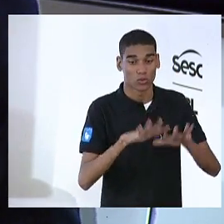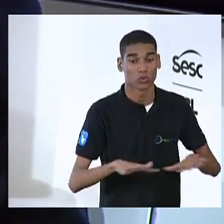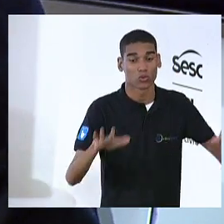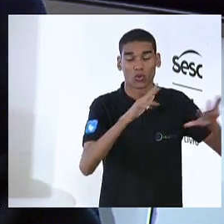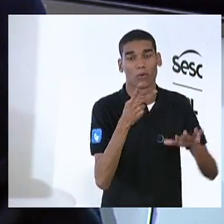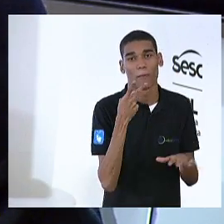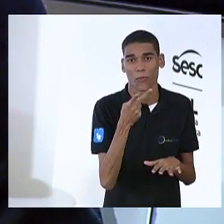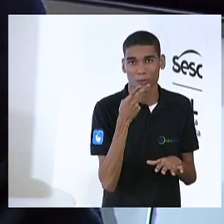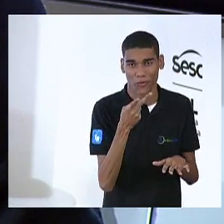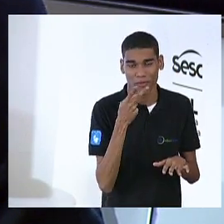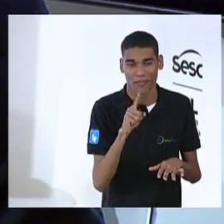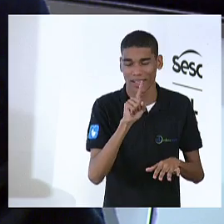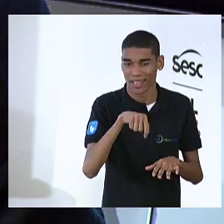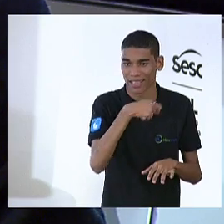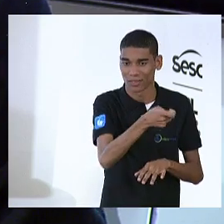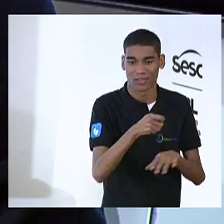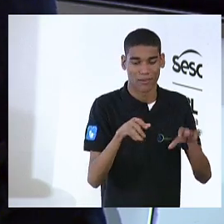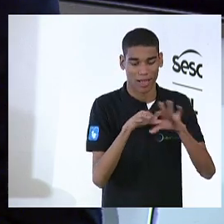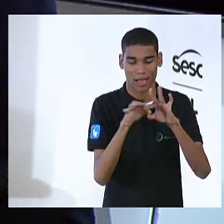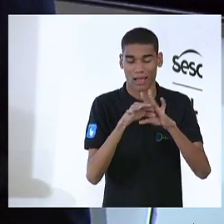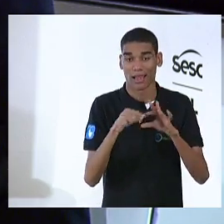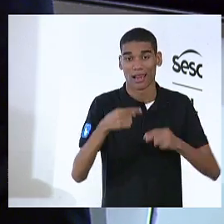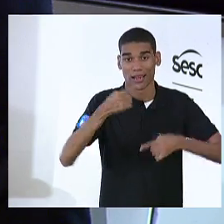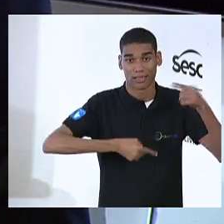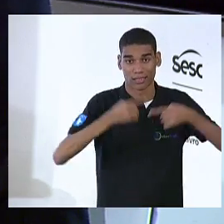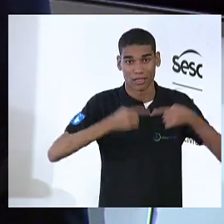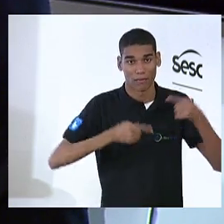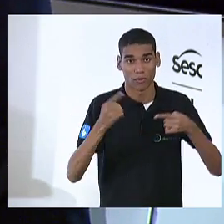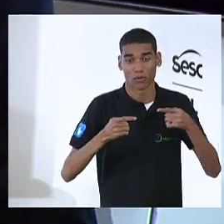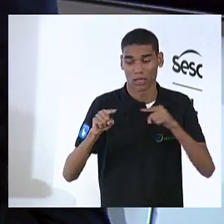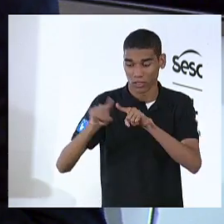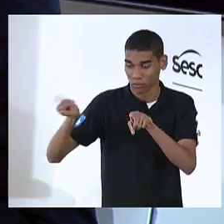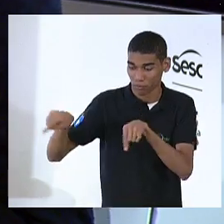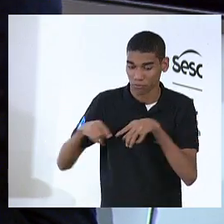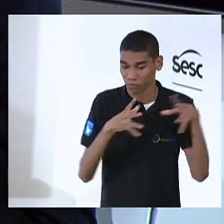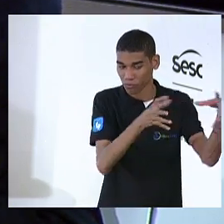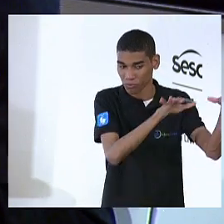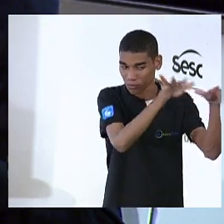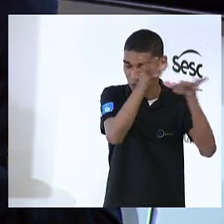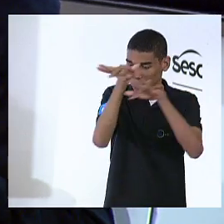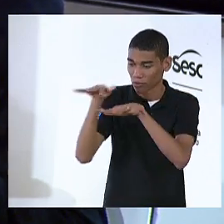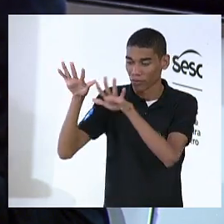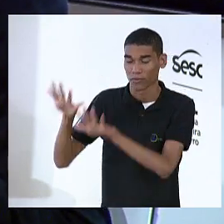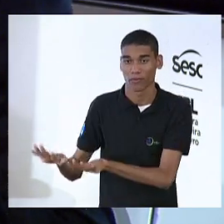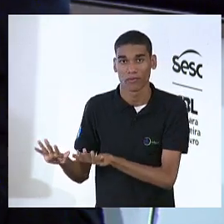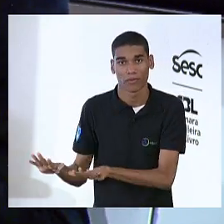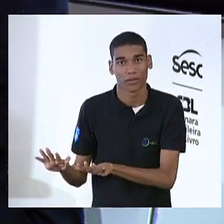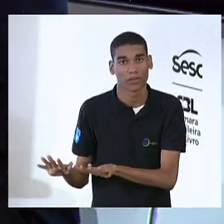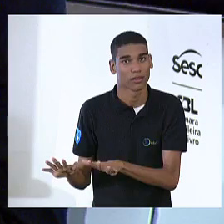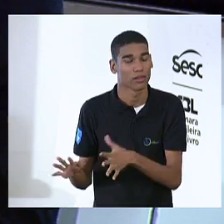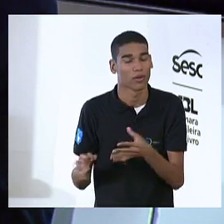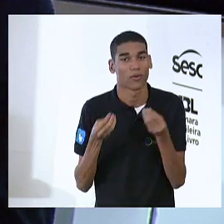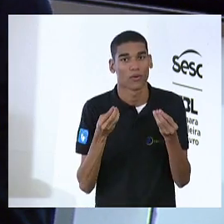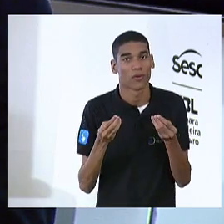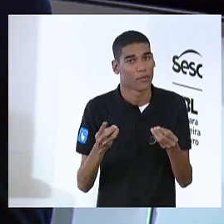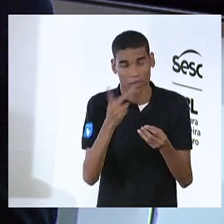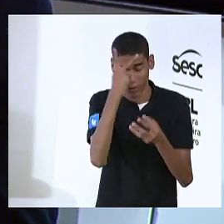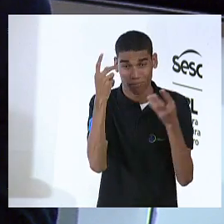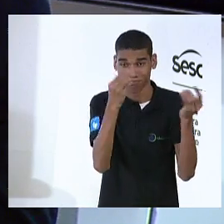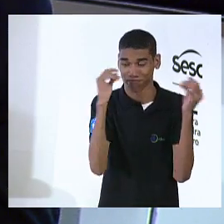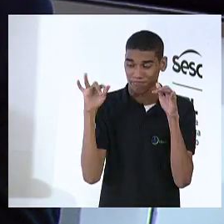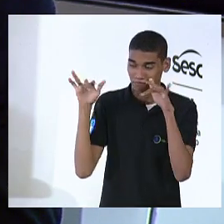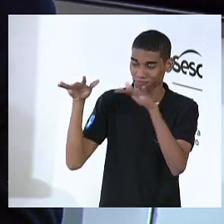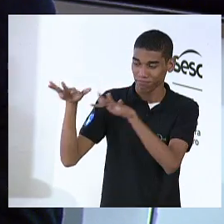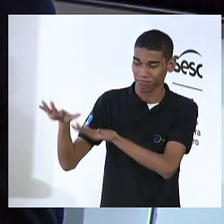gente põe no nosso quartinho. Essa ideia faz com que, ao você colocar um monte de gente no